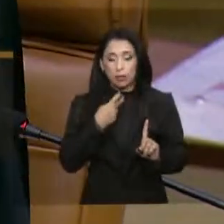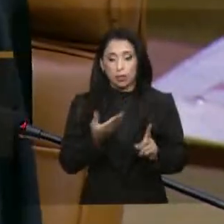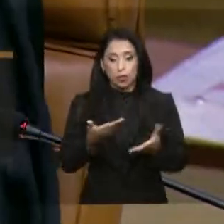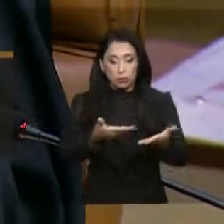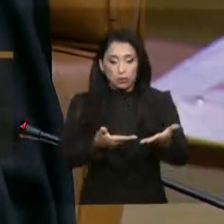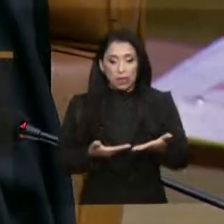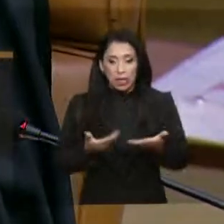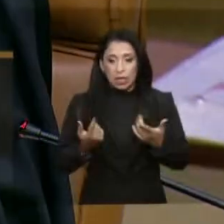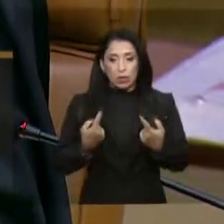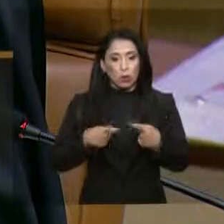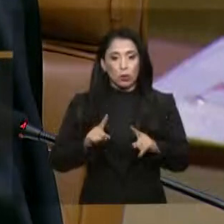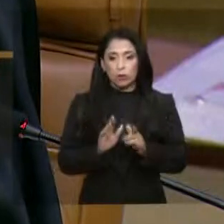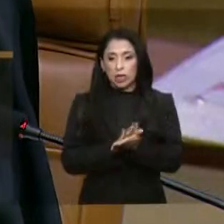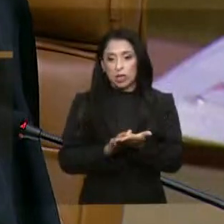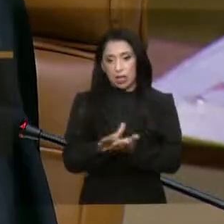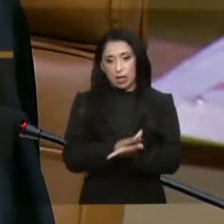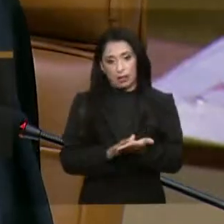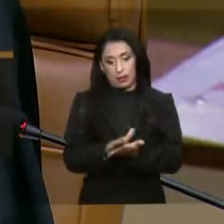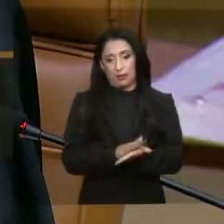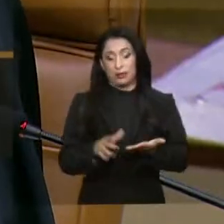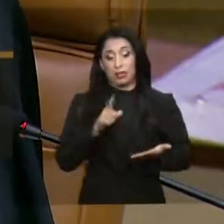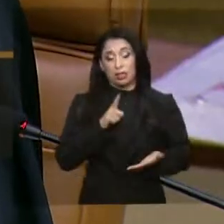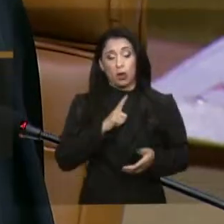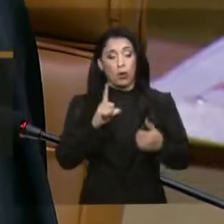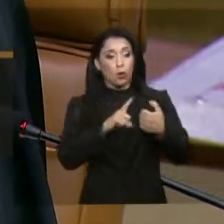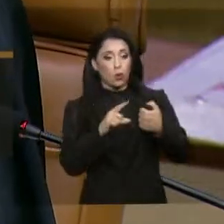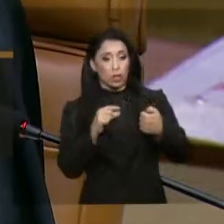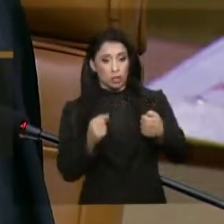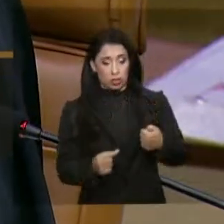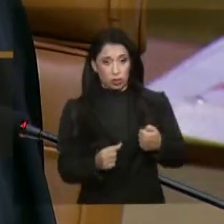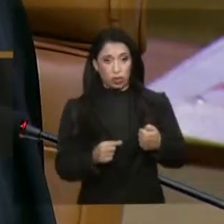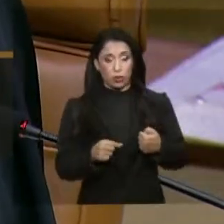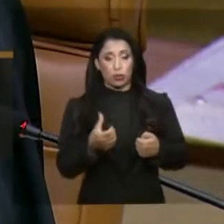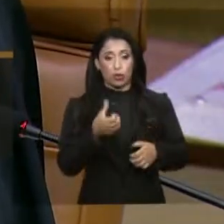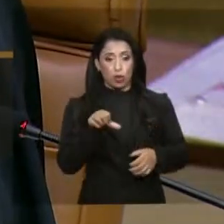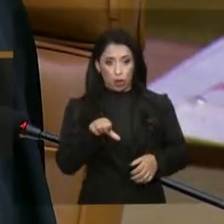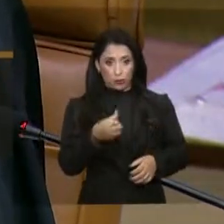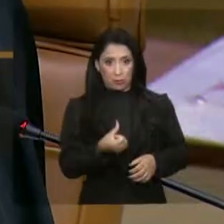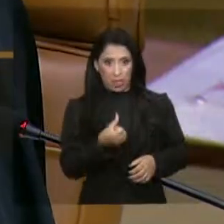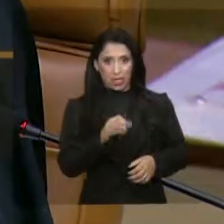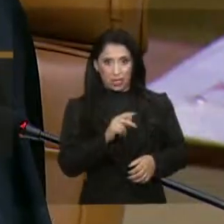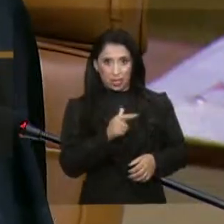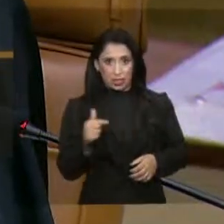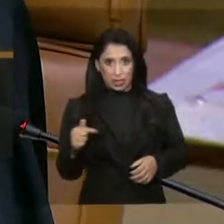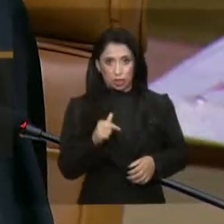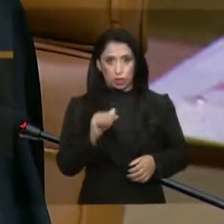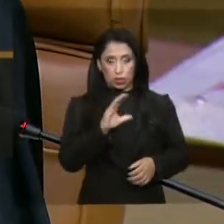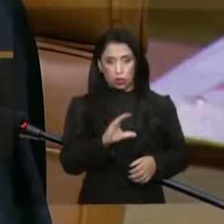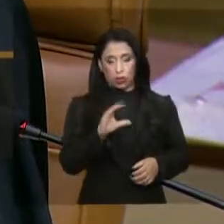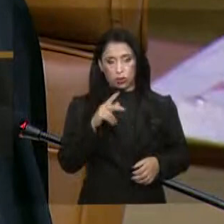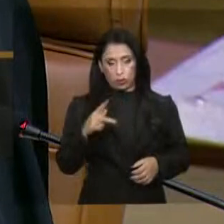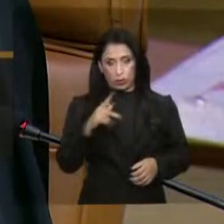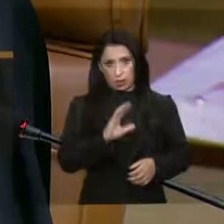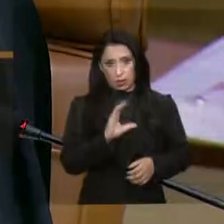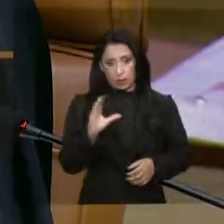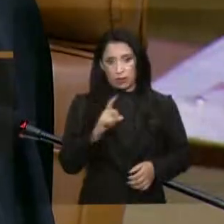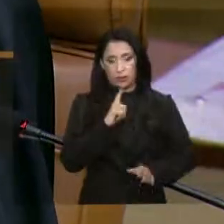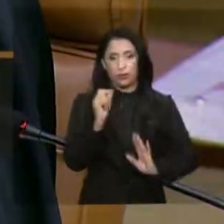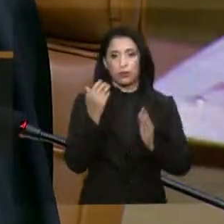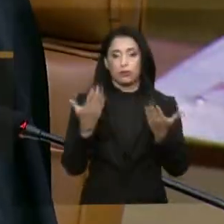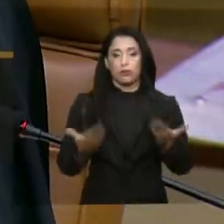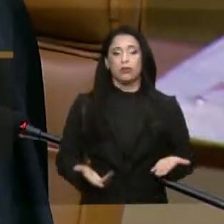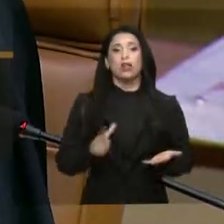de plenário da bancada, eu observo que o artigo 967 do Código de Processo Civil enumera os legitimados para